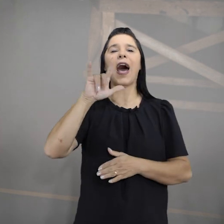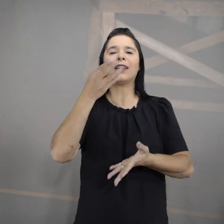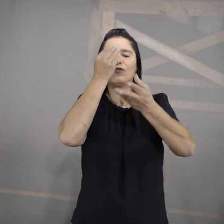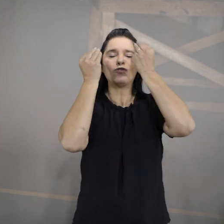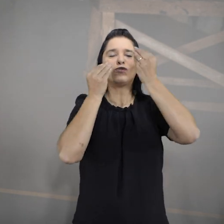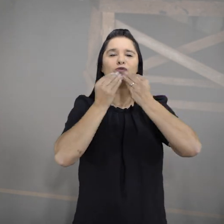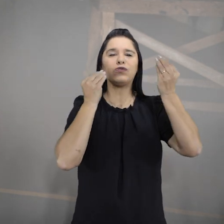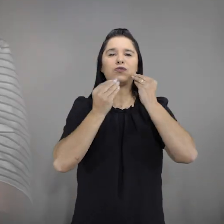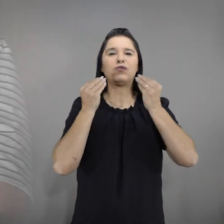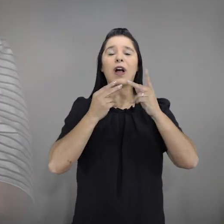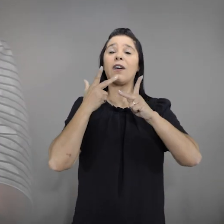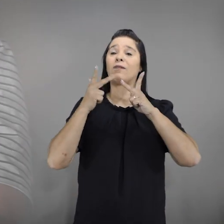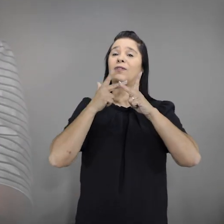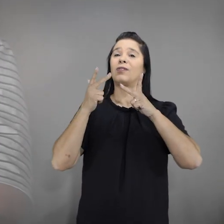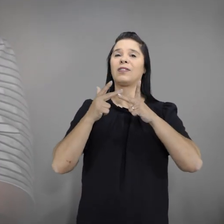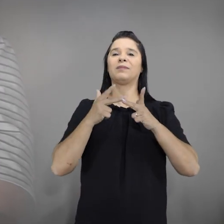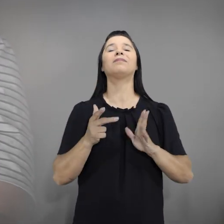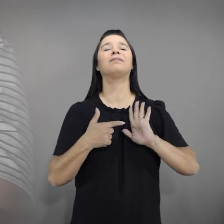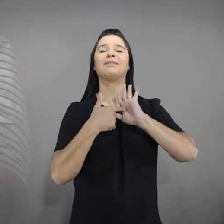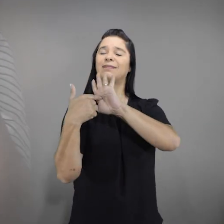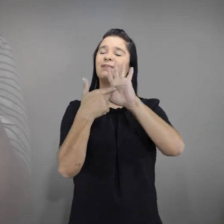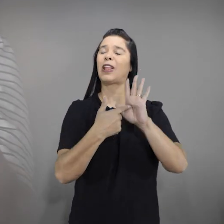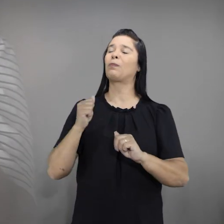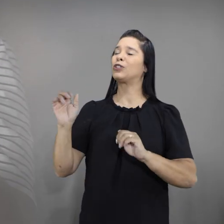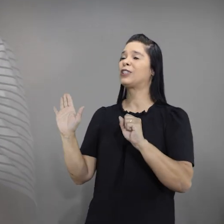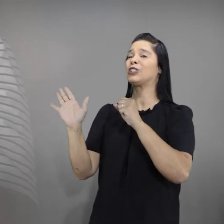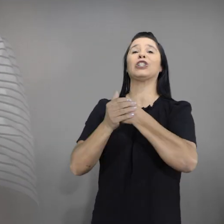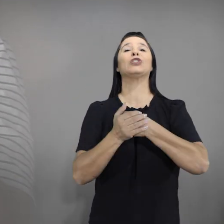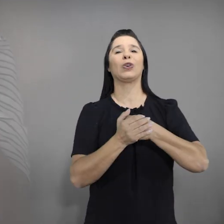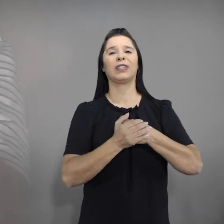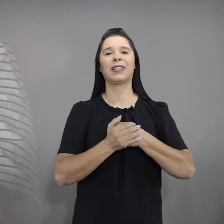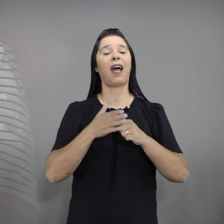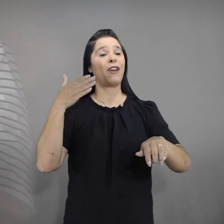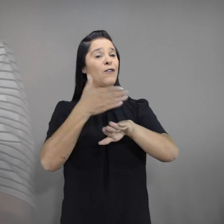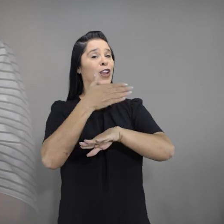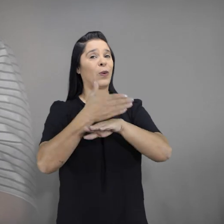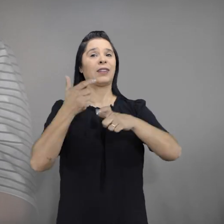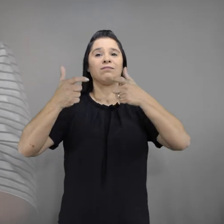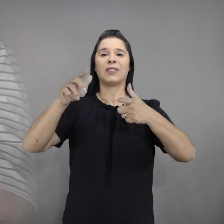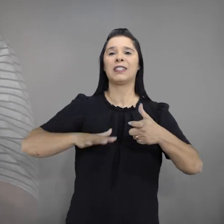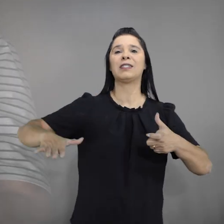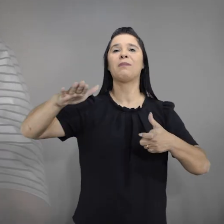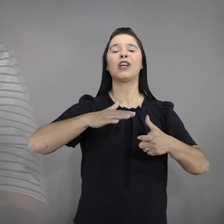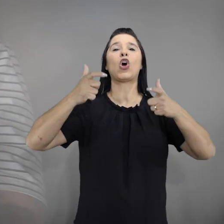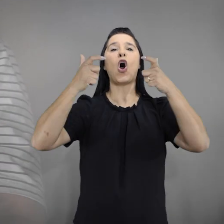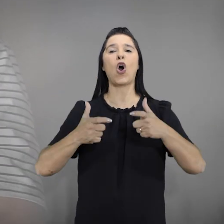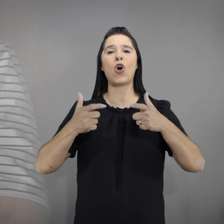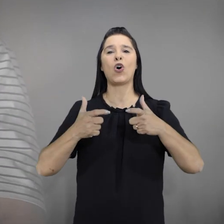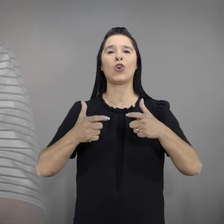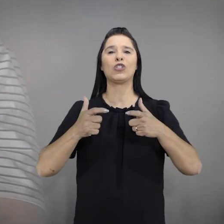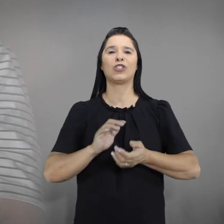cara, utilizavam fantasias, elas podiam se esconder e frequentar o espaço onde